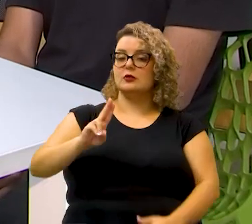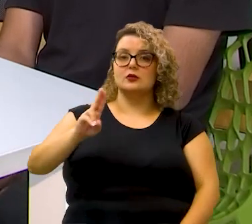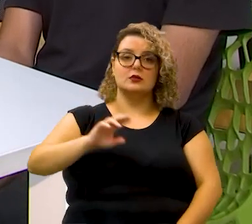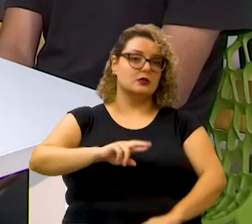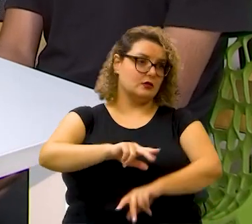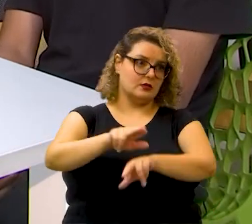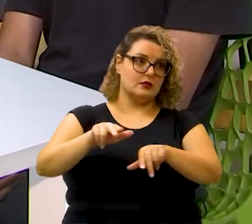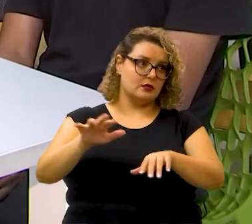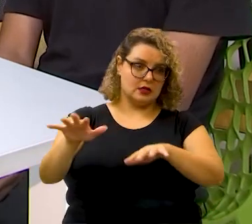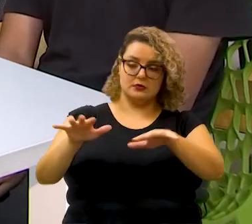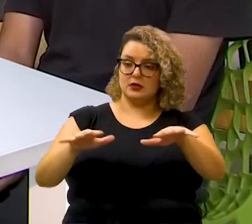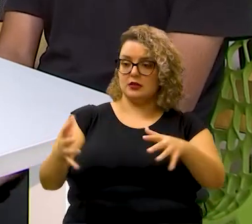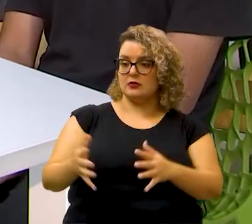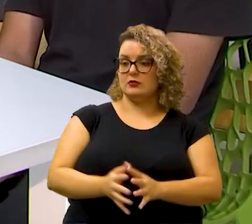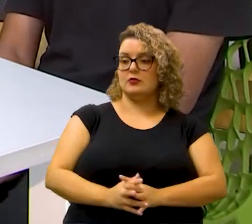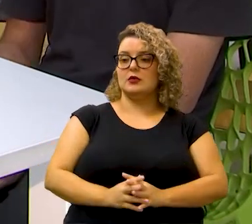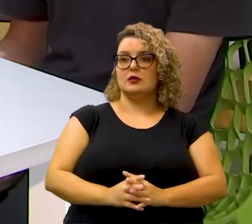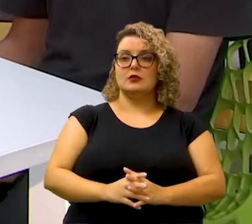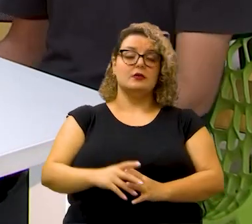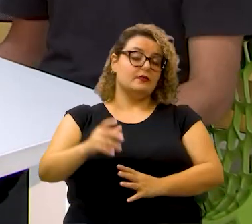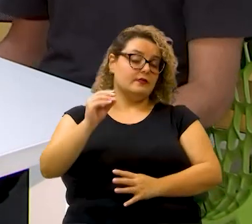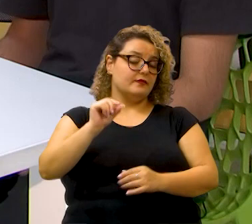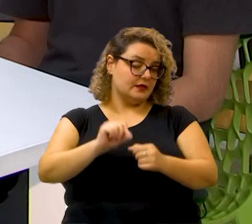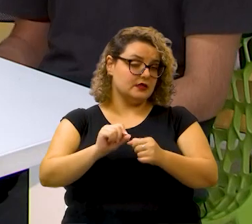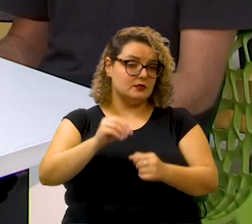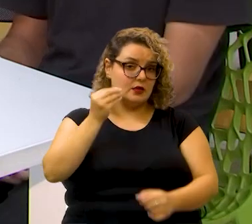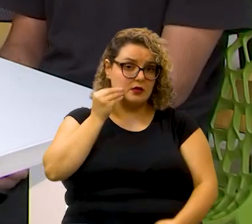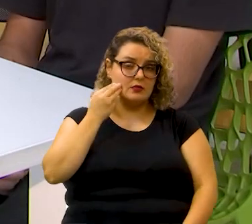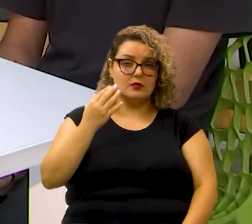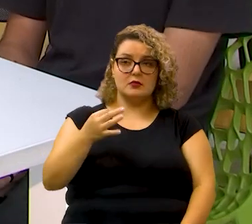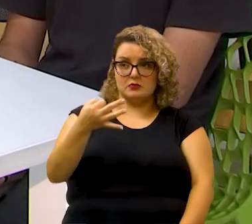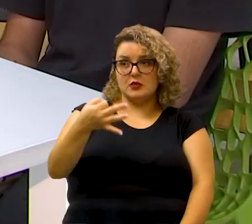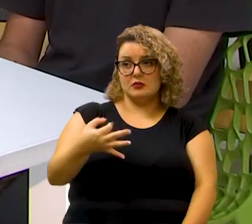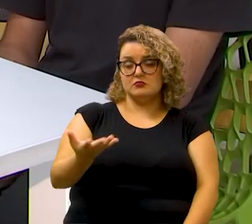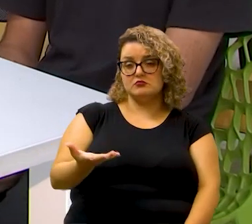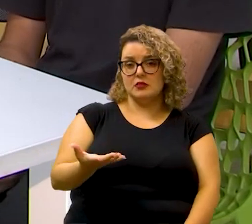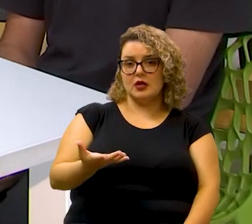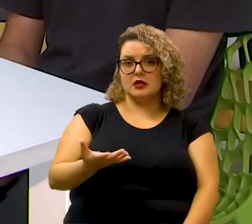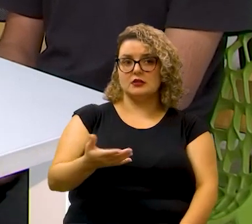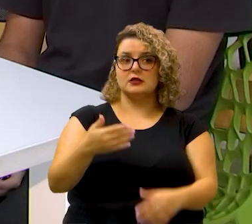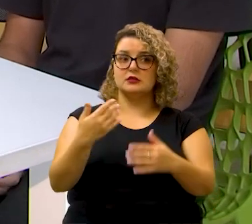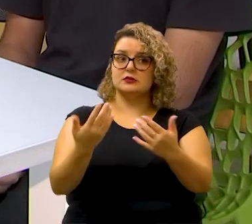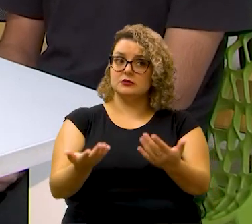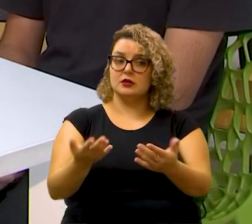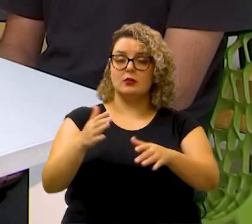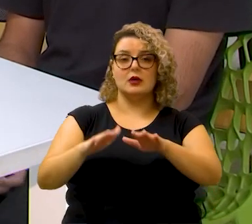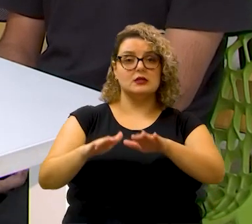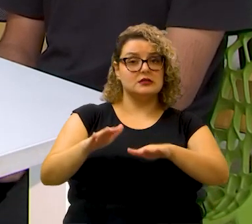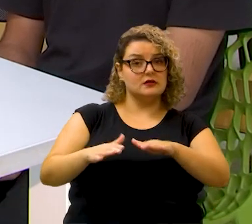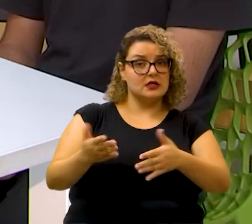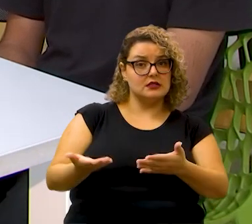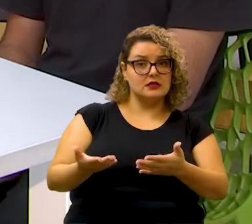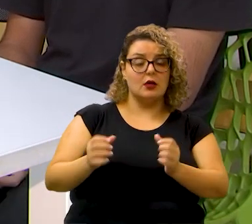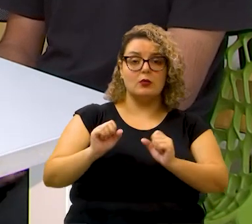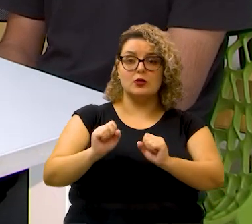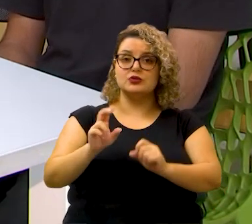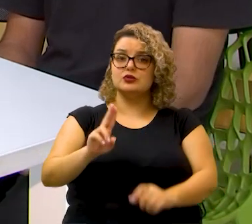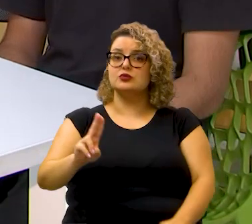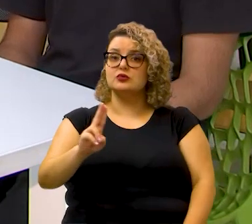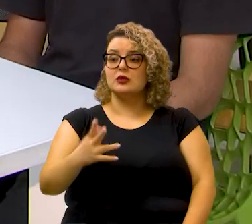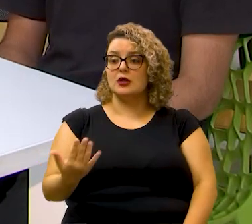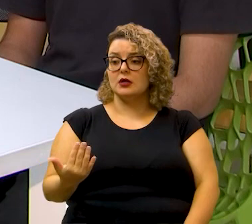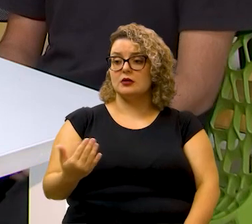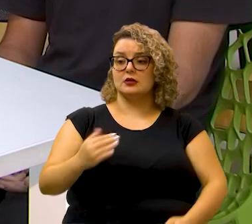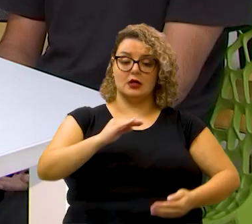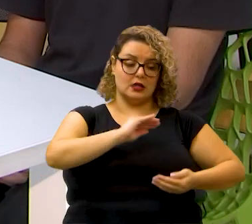ser aplicada em várias áreas. A gente fez alguns testes e a gente acredita que ela seja bem precisa. Então, talvez ela poderia